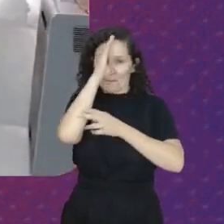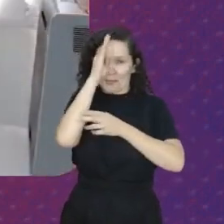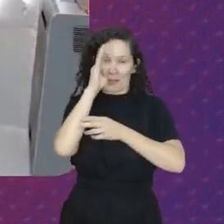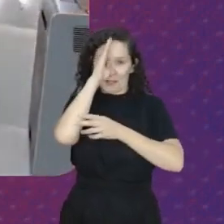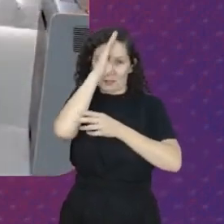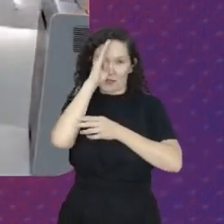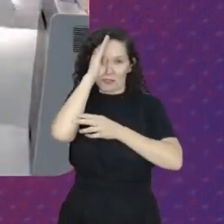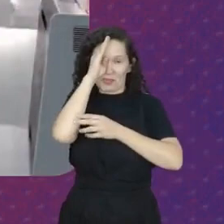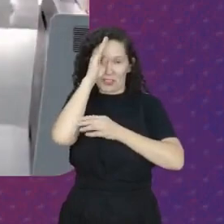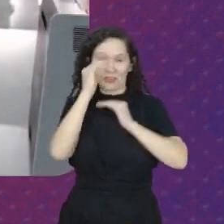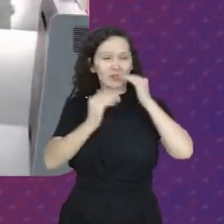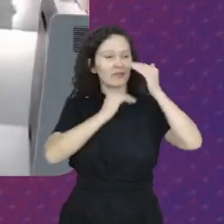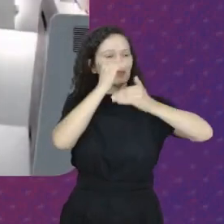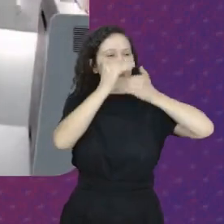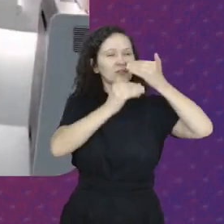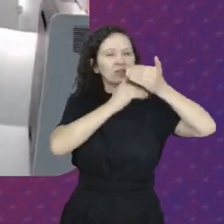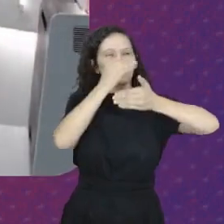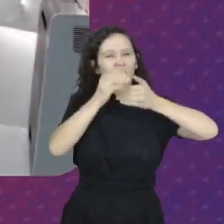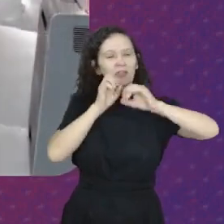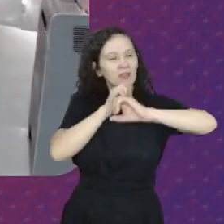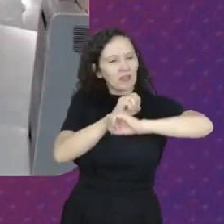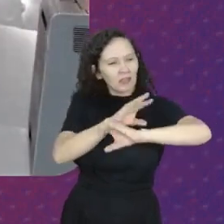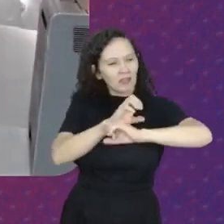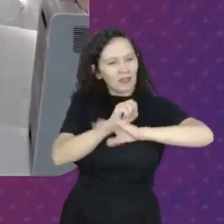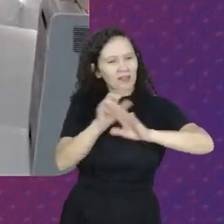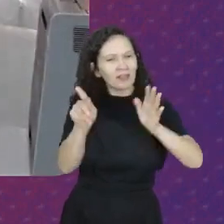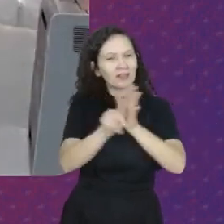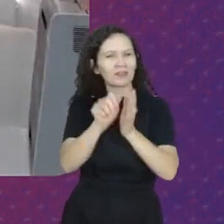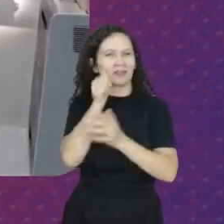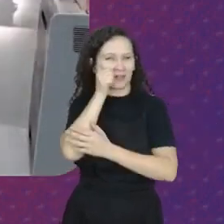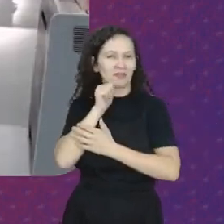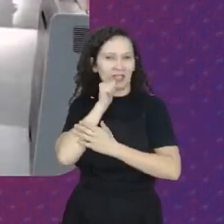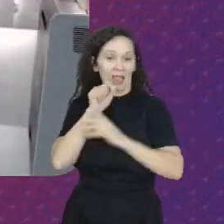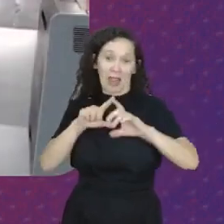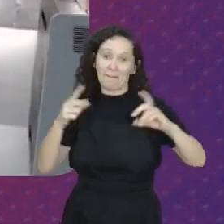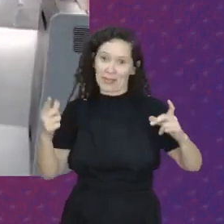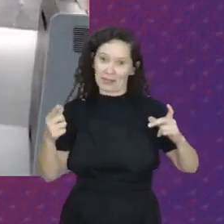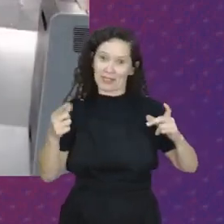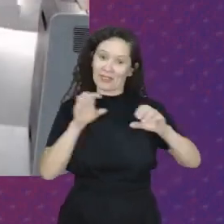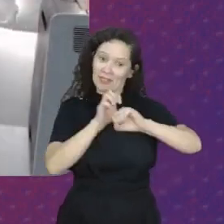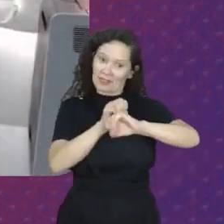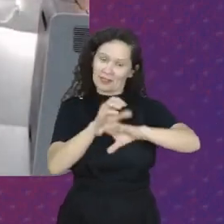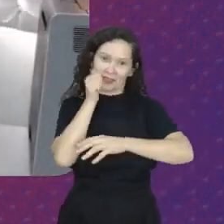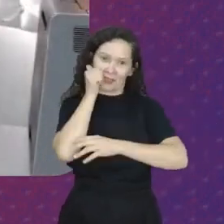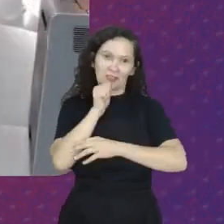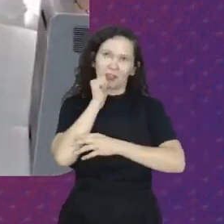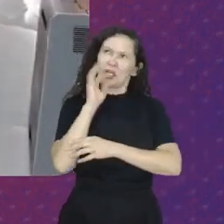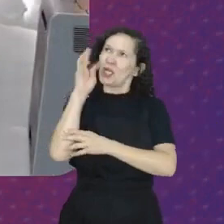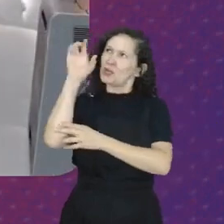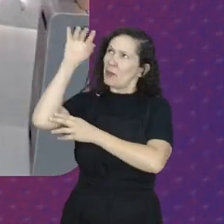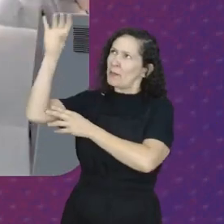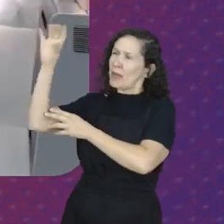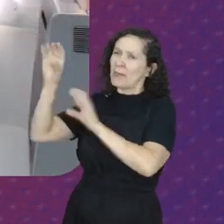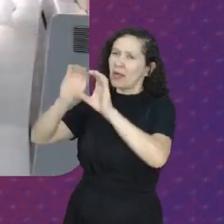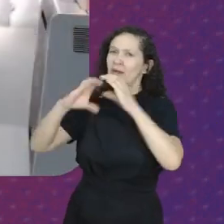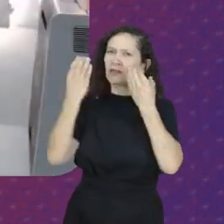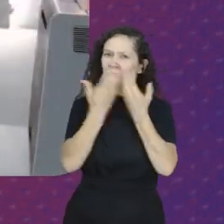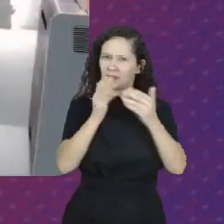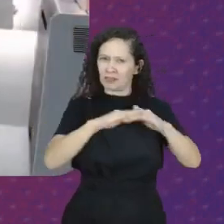majoritariamente desenvolvida, exercida por mulheres, porque somos a maioria em todos os segmentos da comunidade